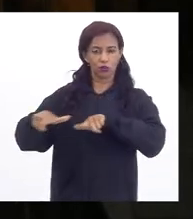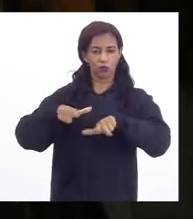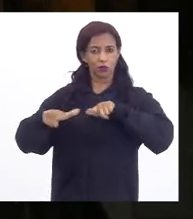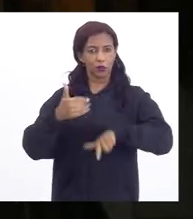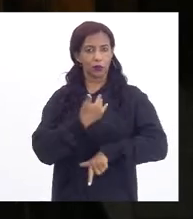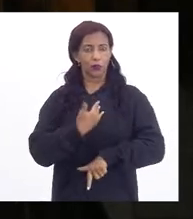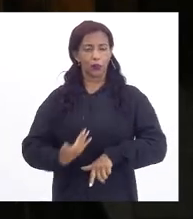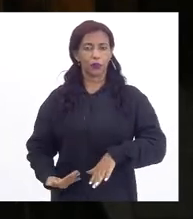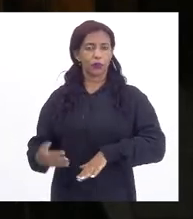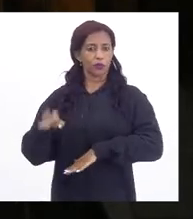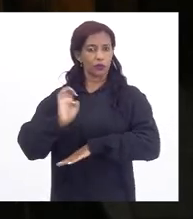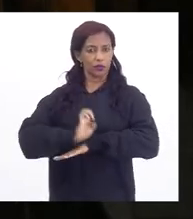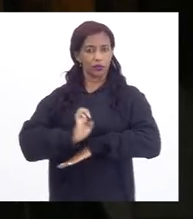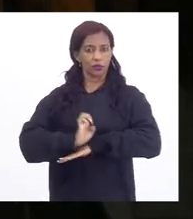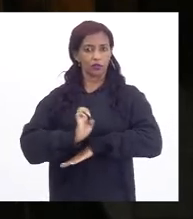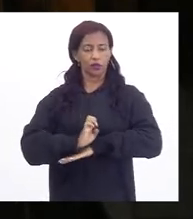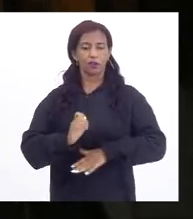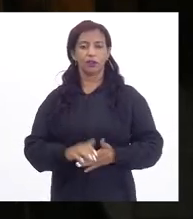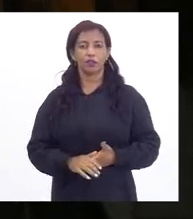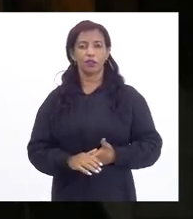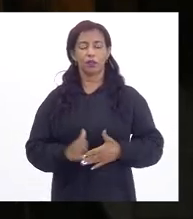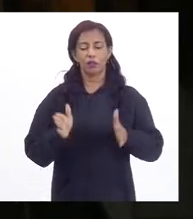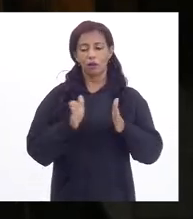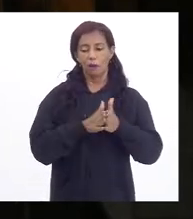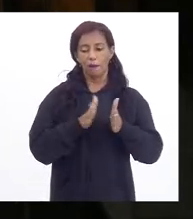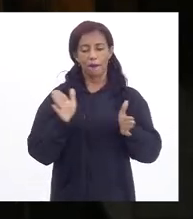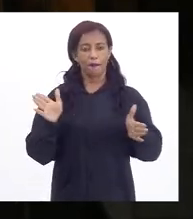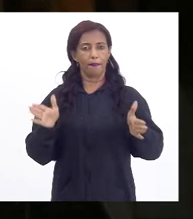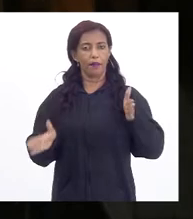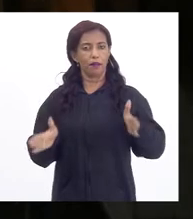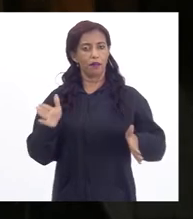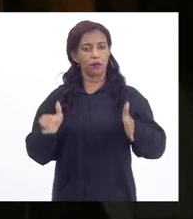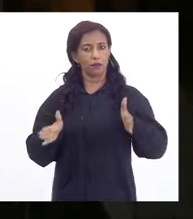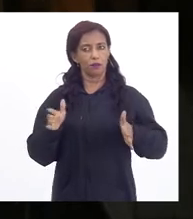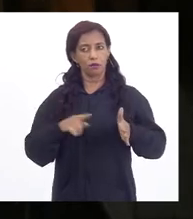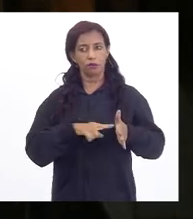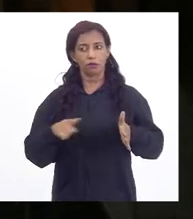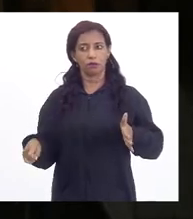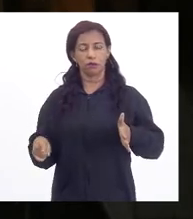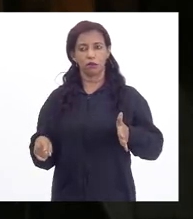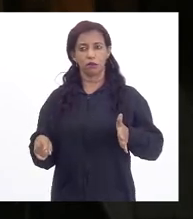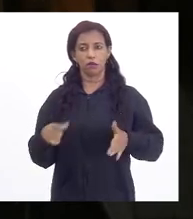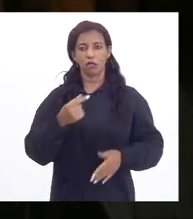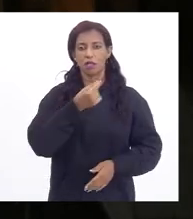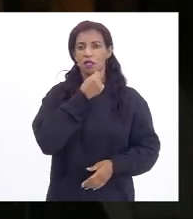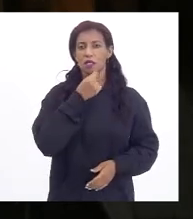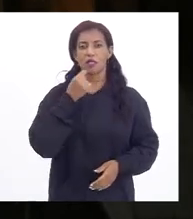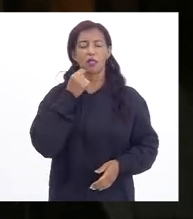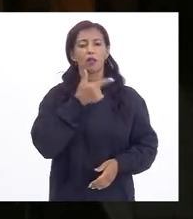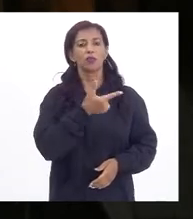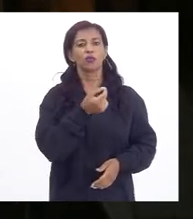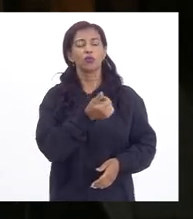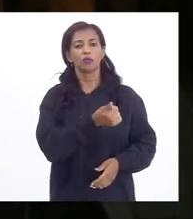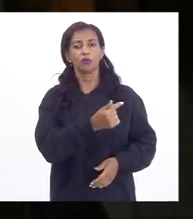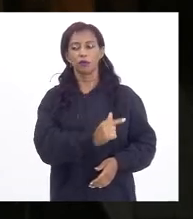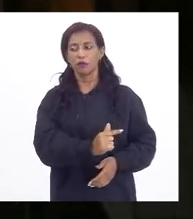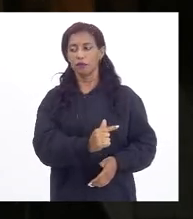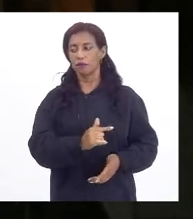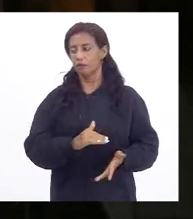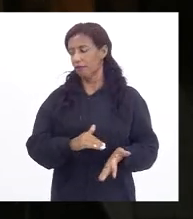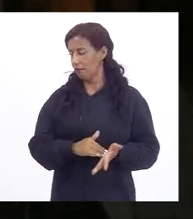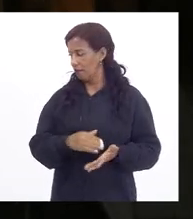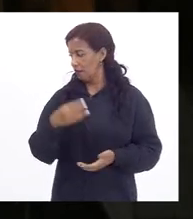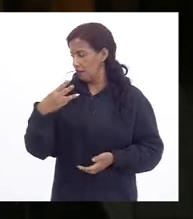públicos estaduais no período de setembro de 17